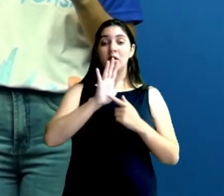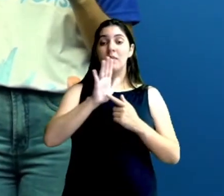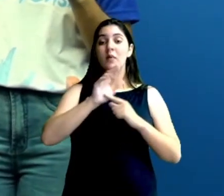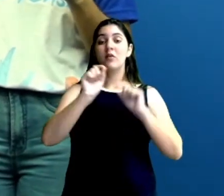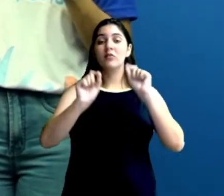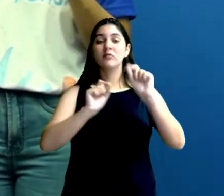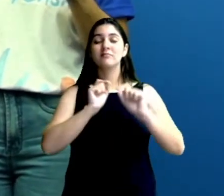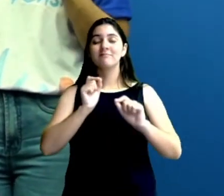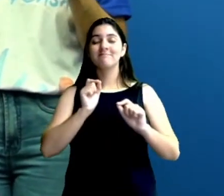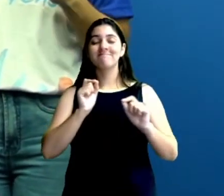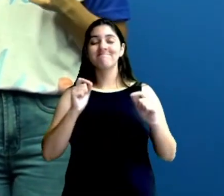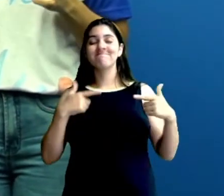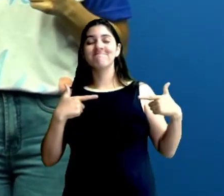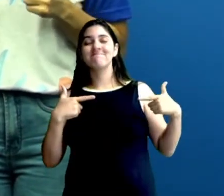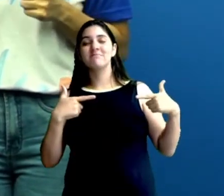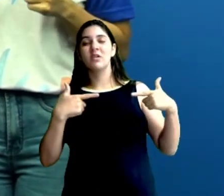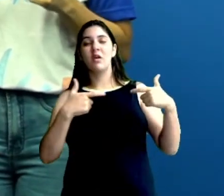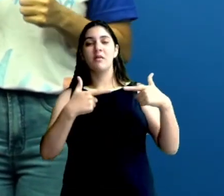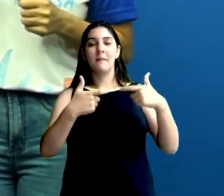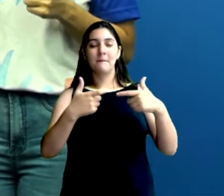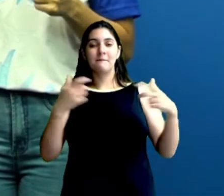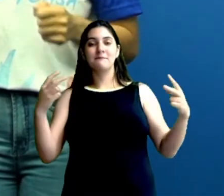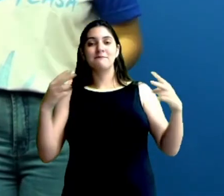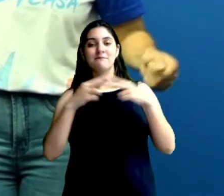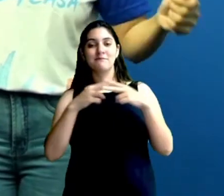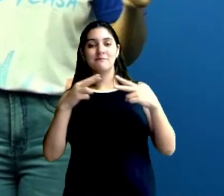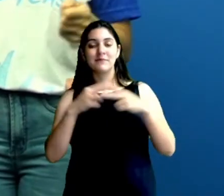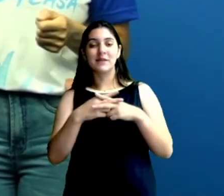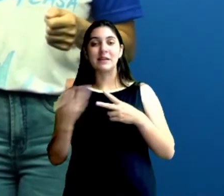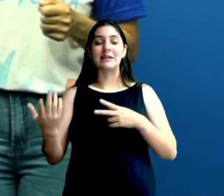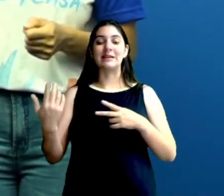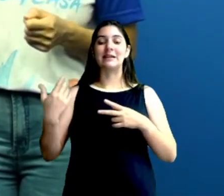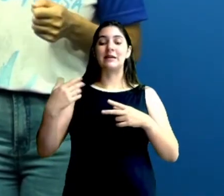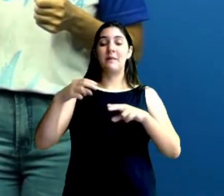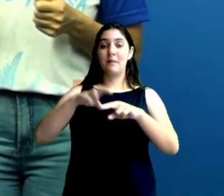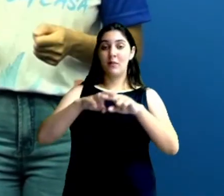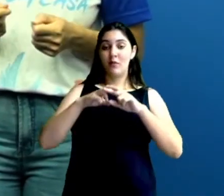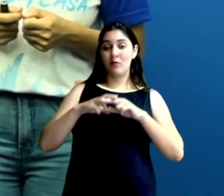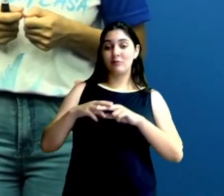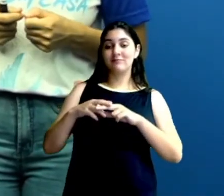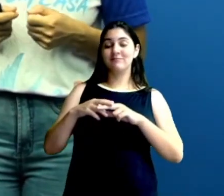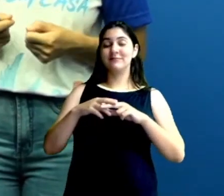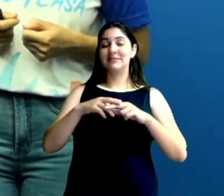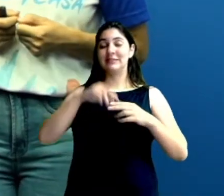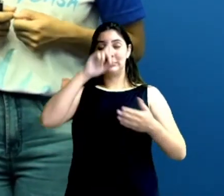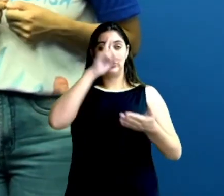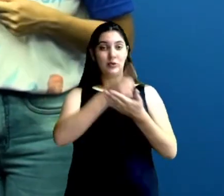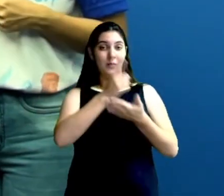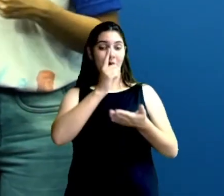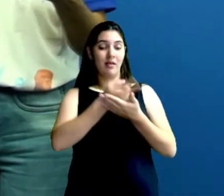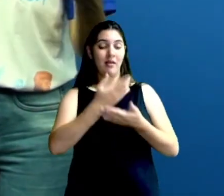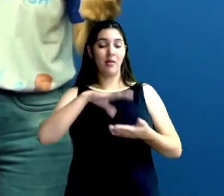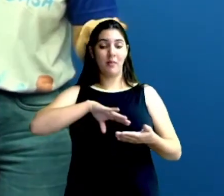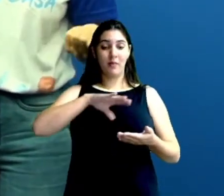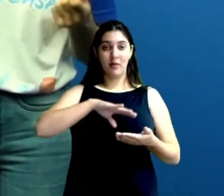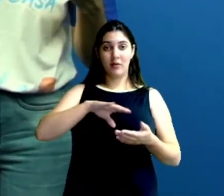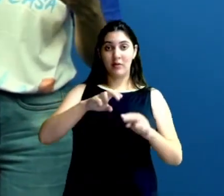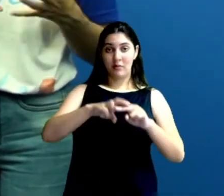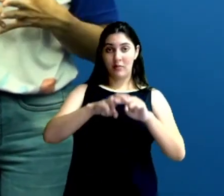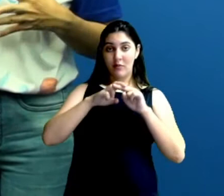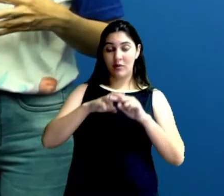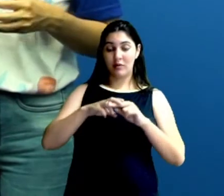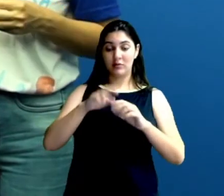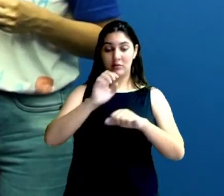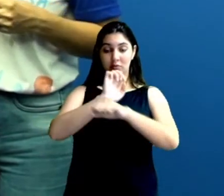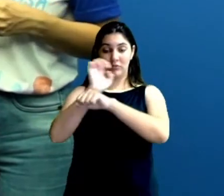revolta contra o domínio português sobre o Estado, no caso já